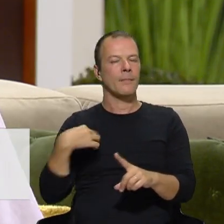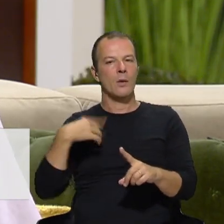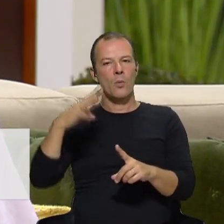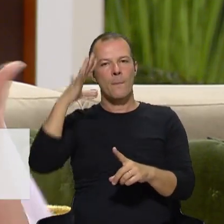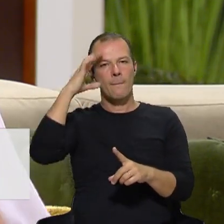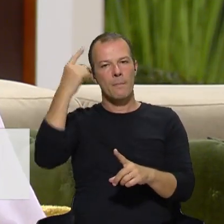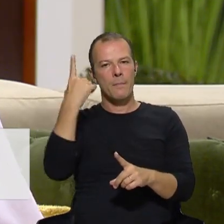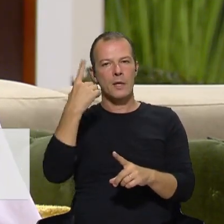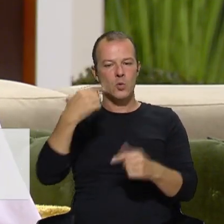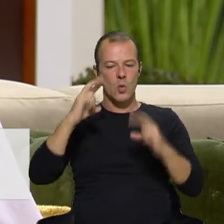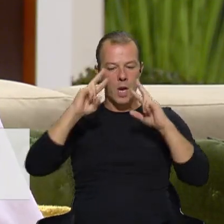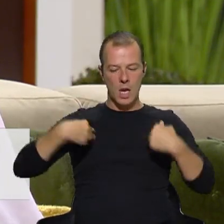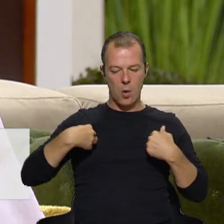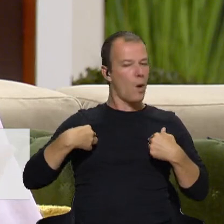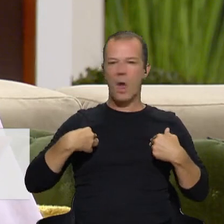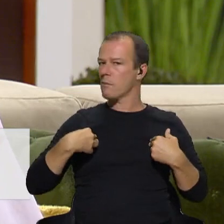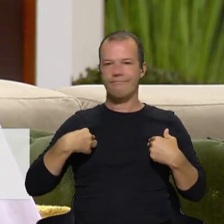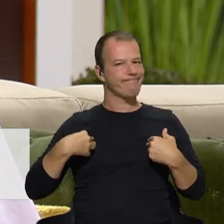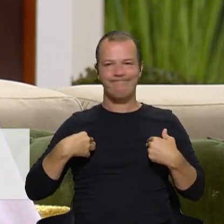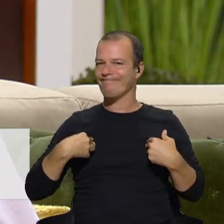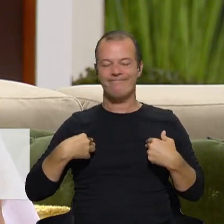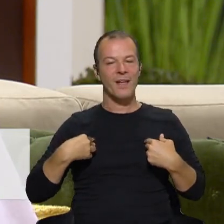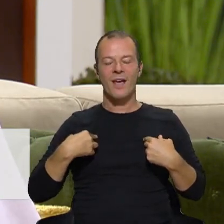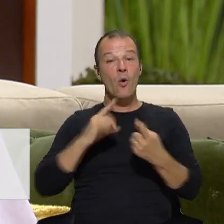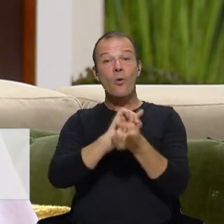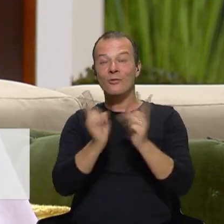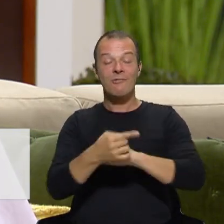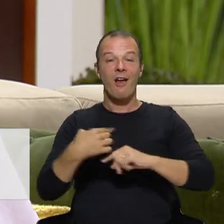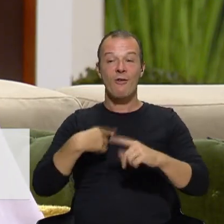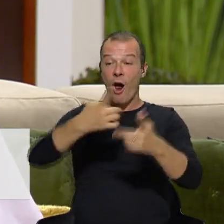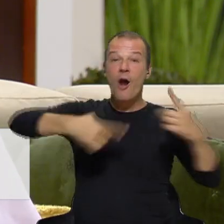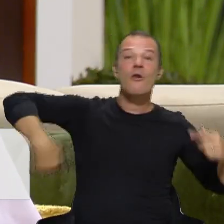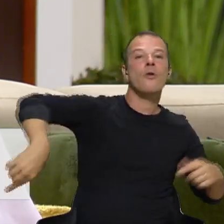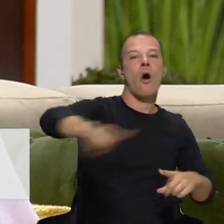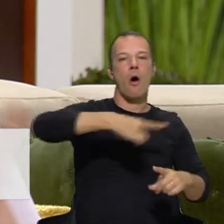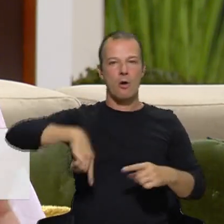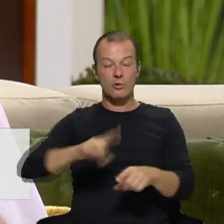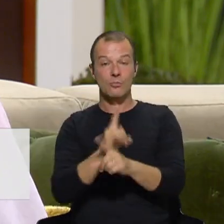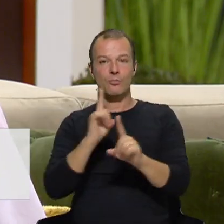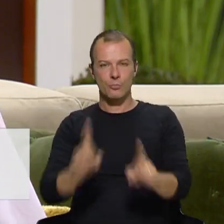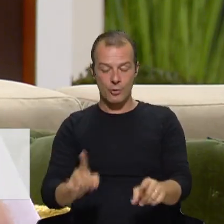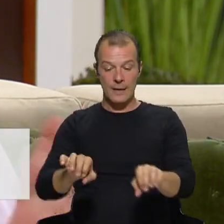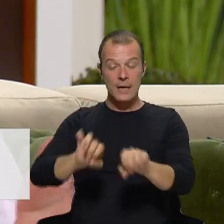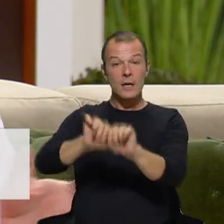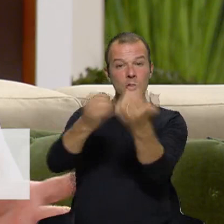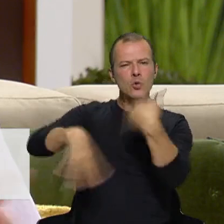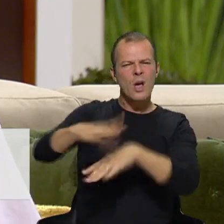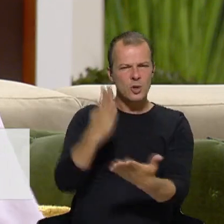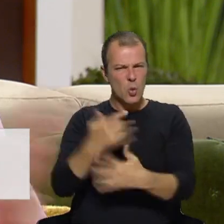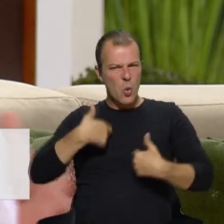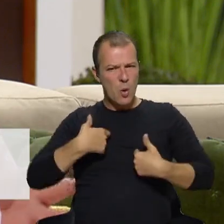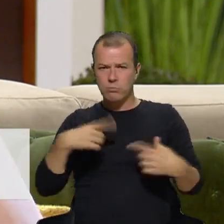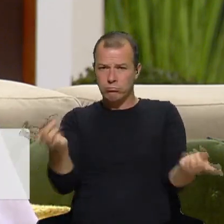penso eu penso nós. Eu penso nós porque a sociedade não sou só eu.